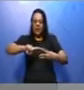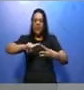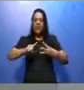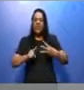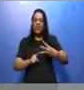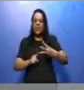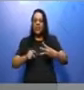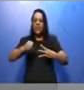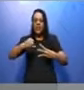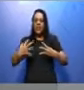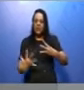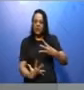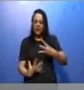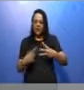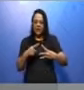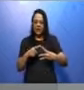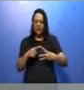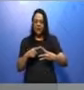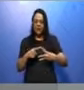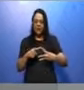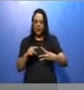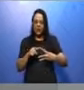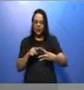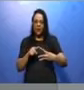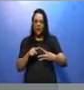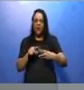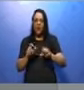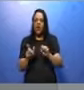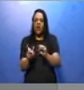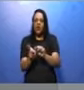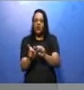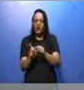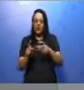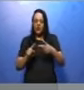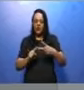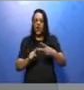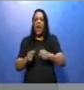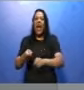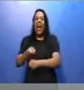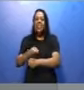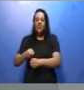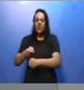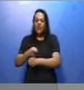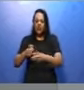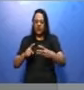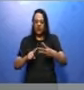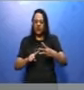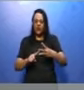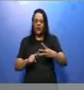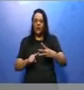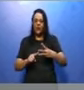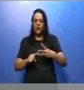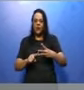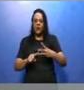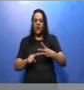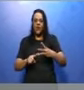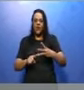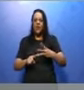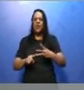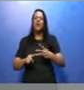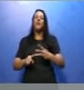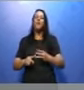orações subordinadas. Elas podem ser substantivas, adjetivas e adverbiais, que veremos